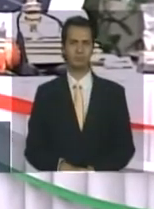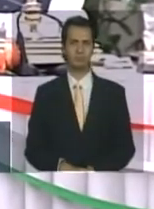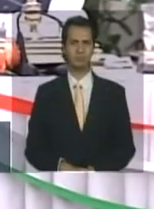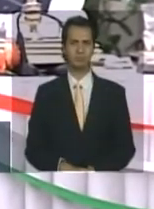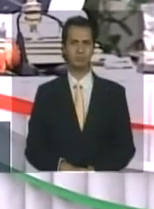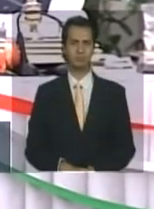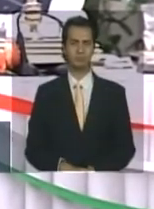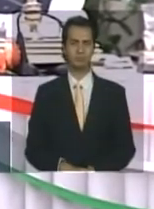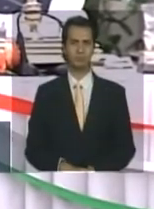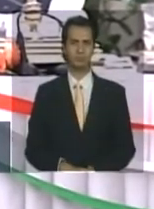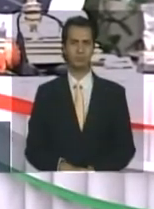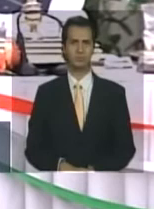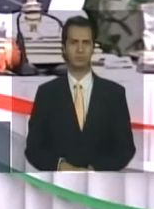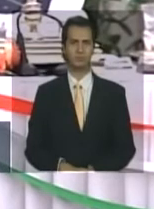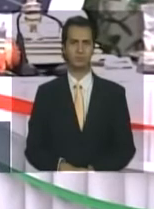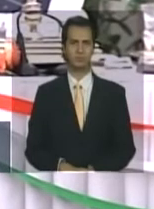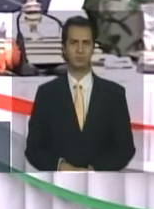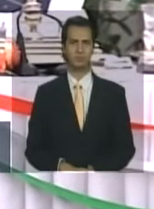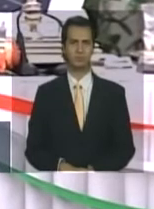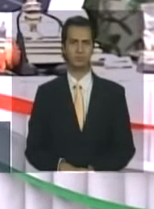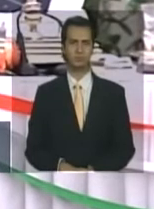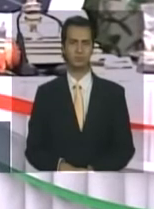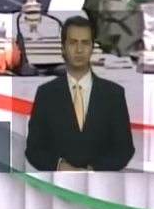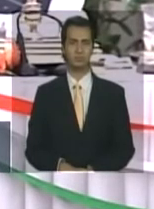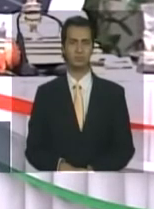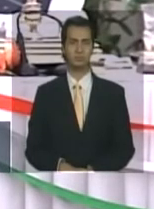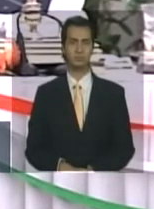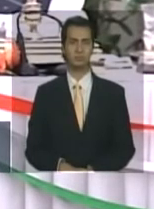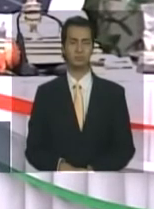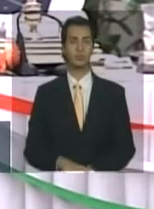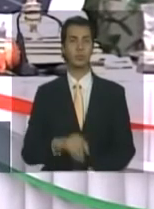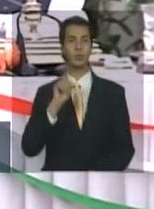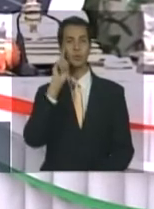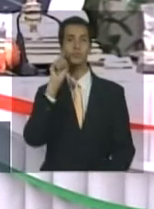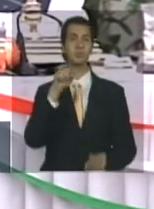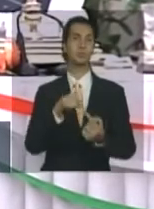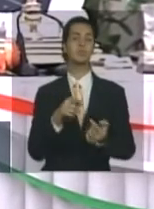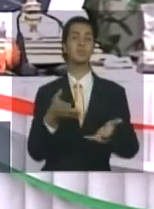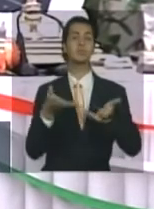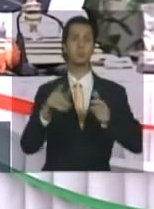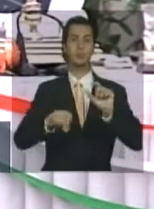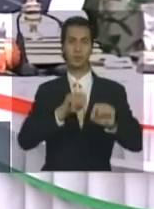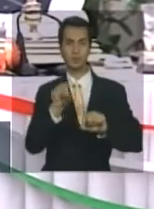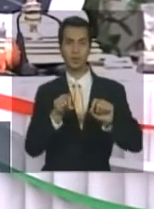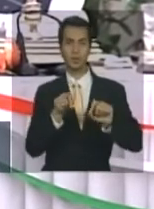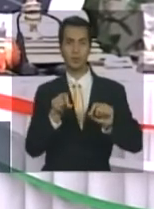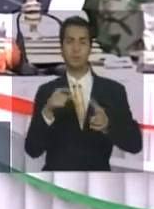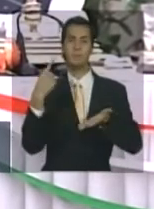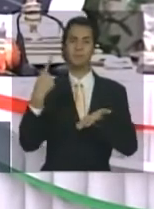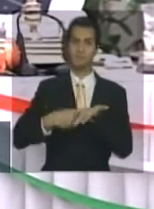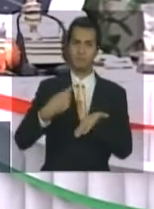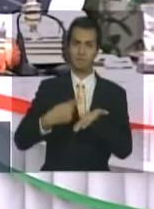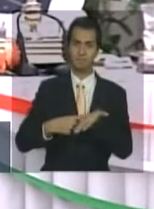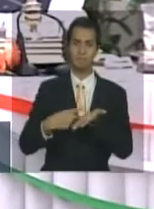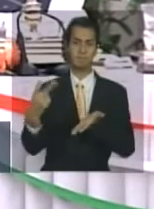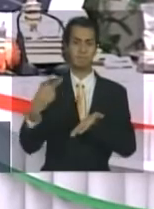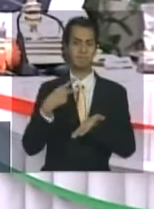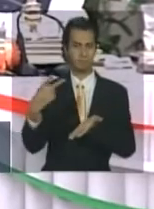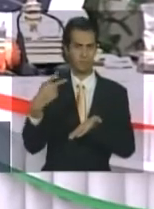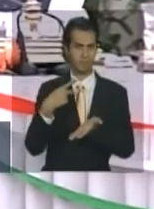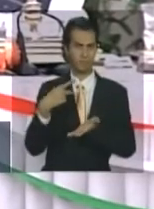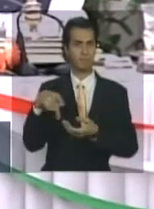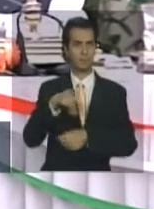deepen our mutual understanding. A fim de diversificar a pauta bilateral, iremos em